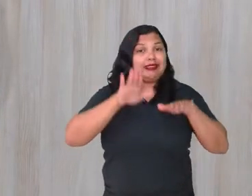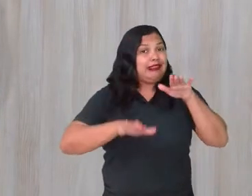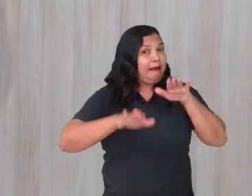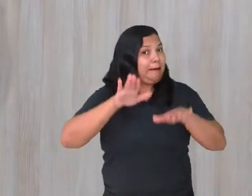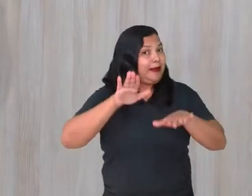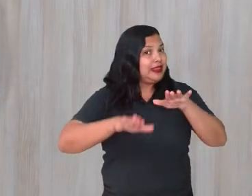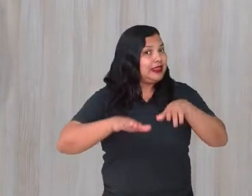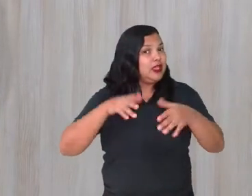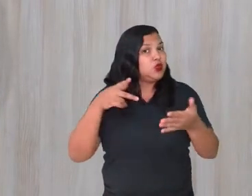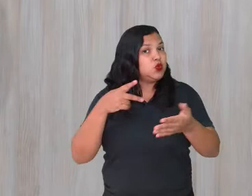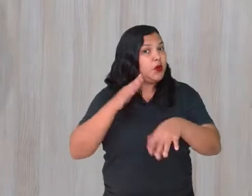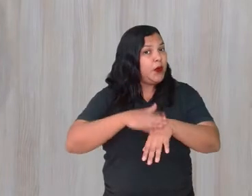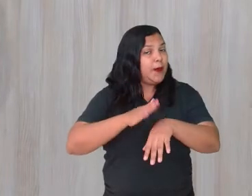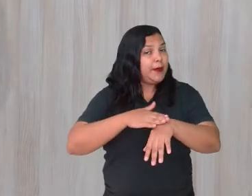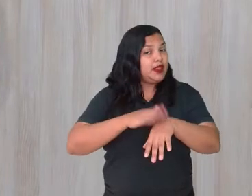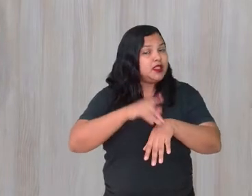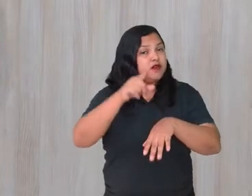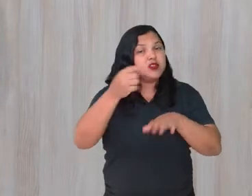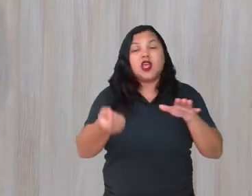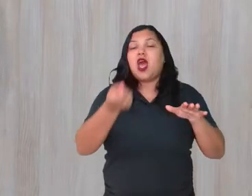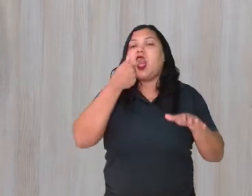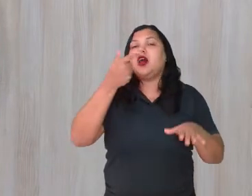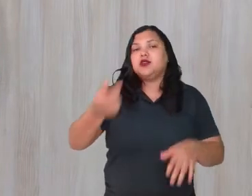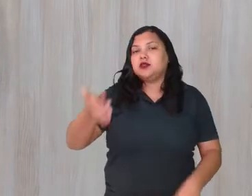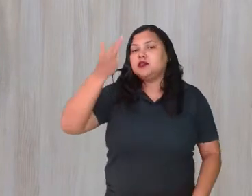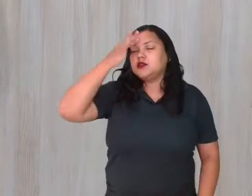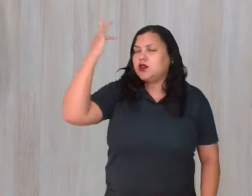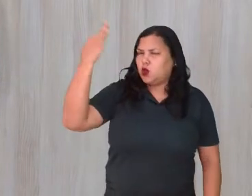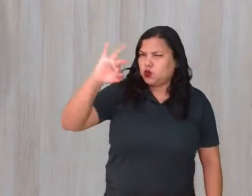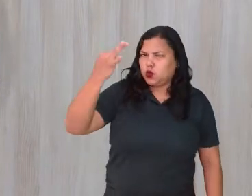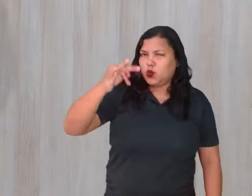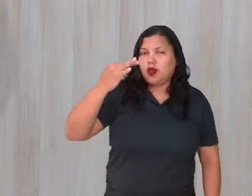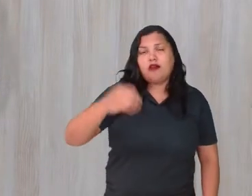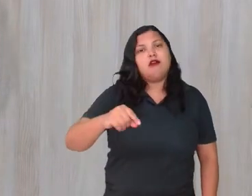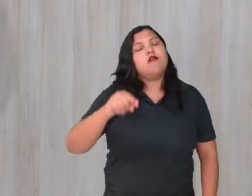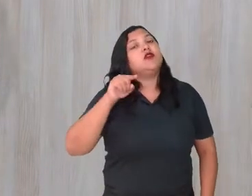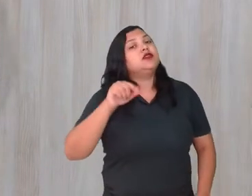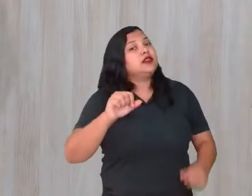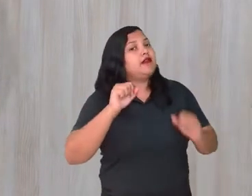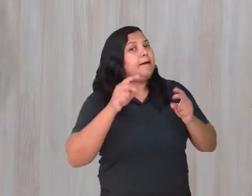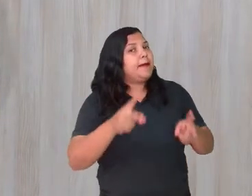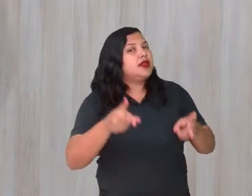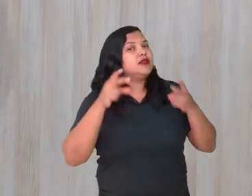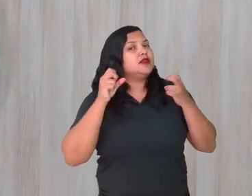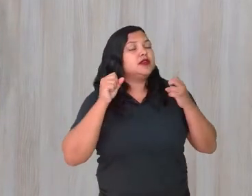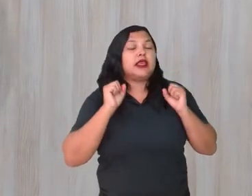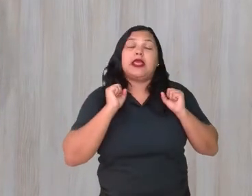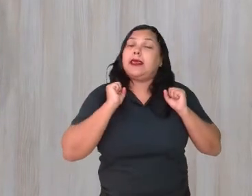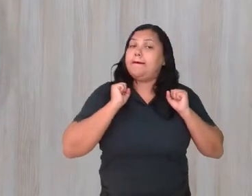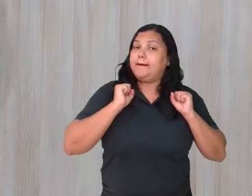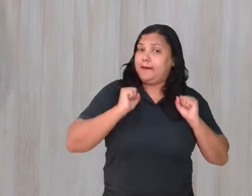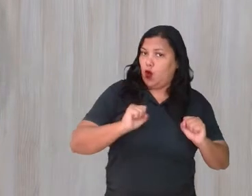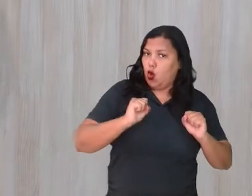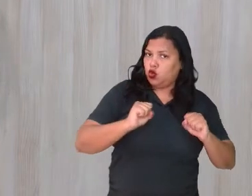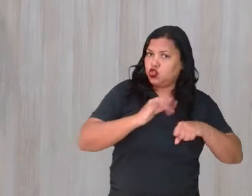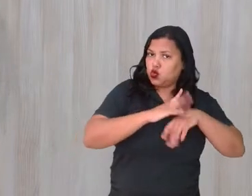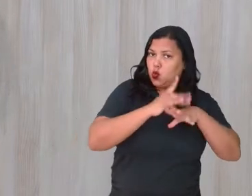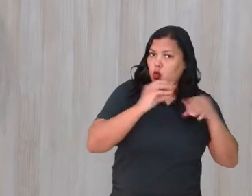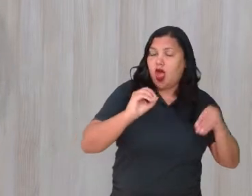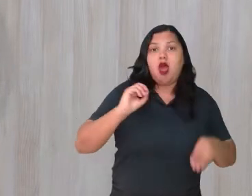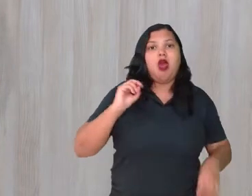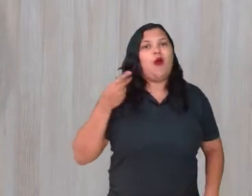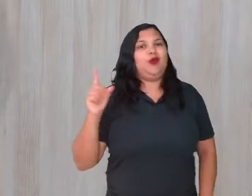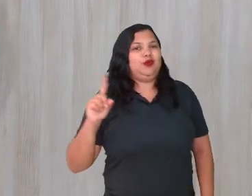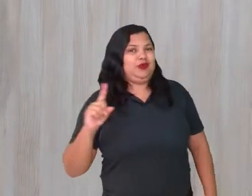das circunstâncias que te levaram a você estar com aquela dor de cabeça, você vai ver que aquele remédio pode ou não fazer efeito,